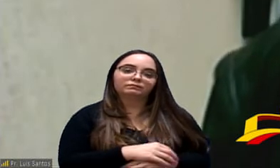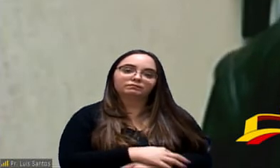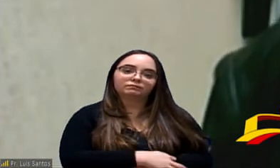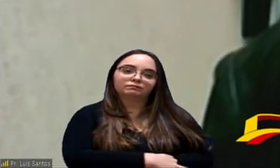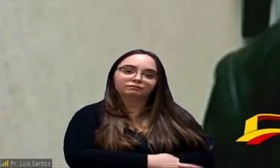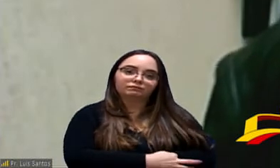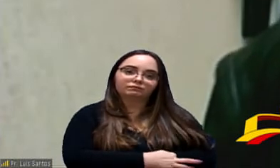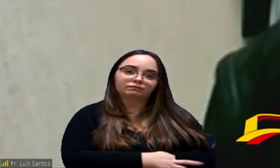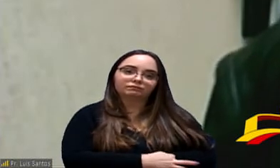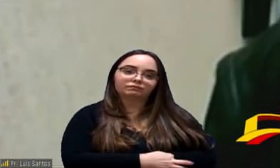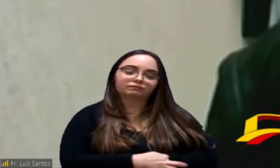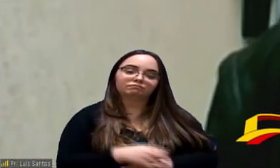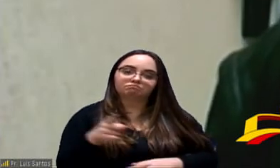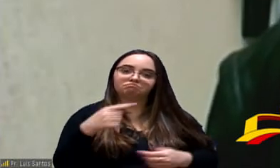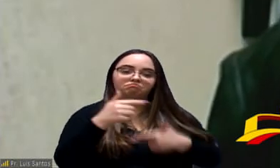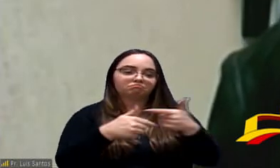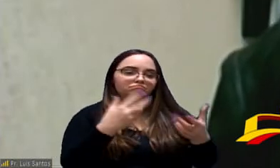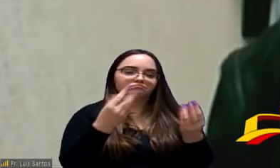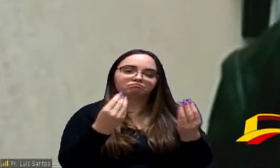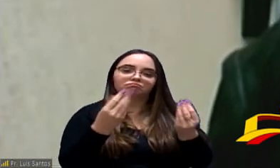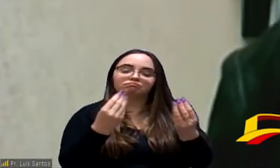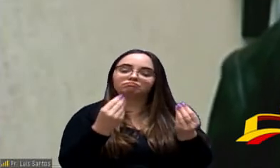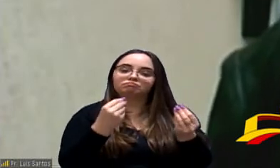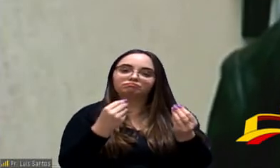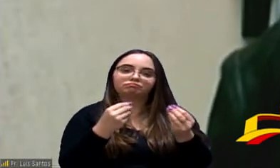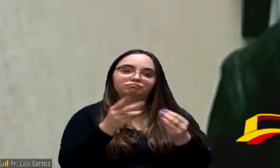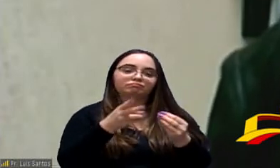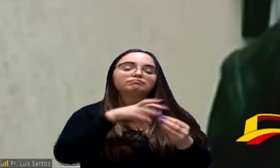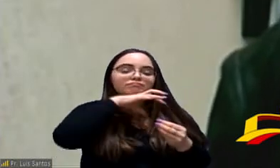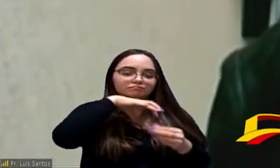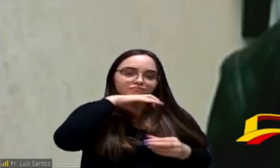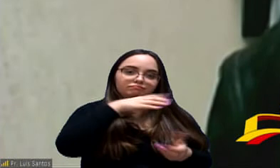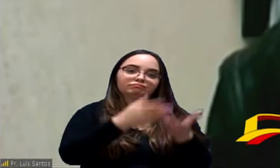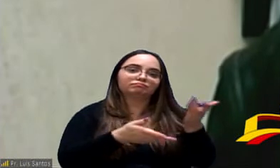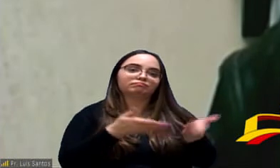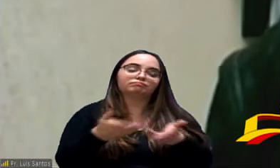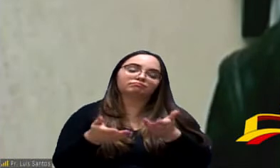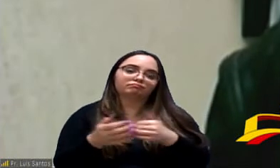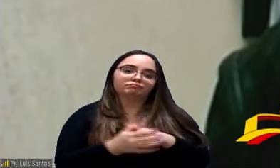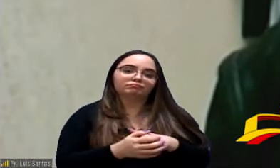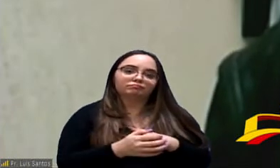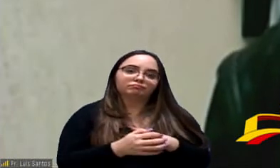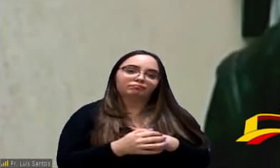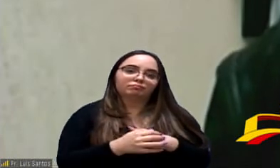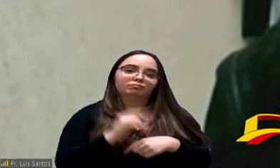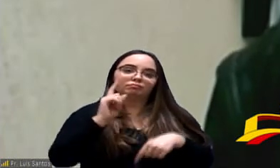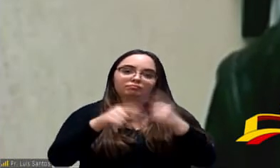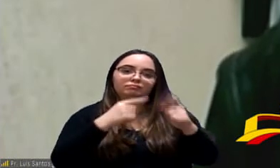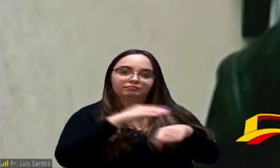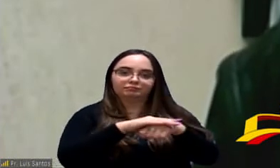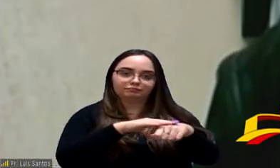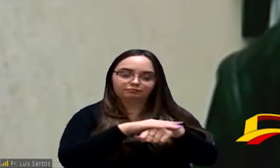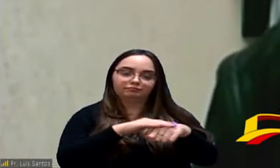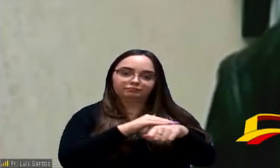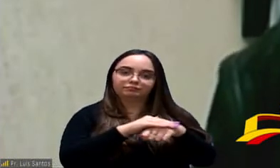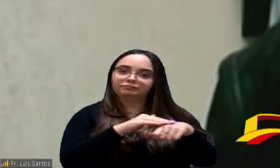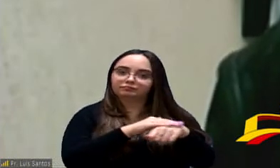deixou aí um legado muito grande. Se fosse... quero conversar com você,